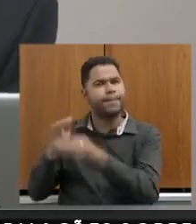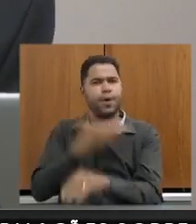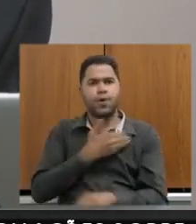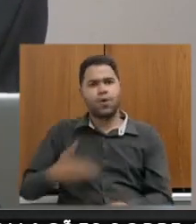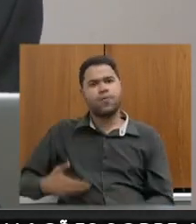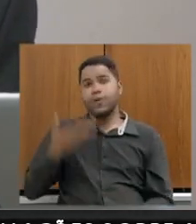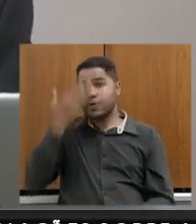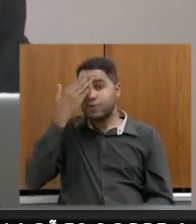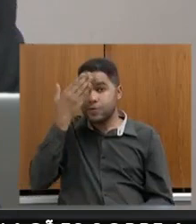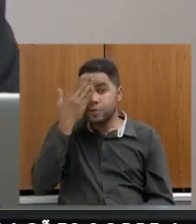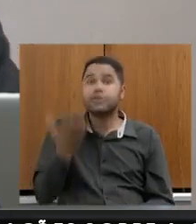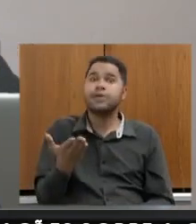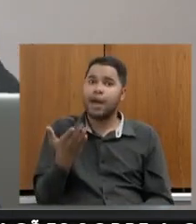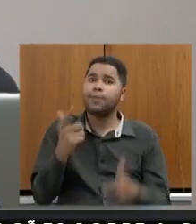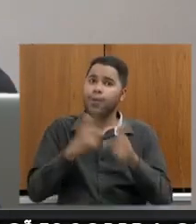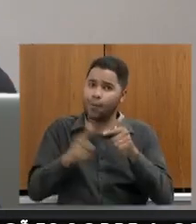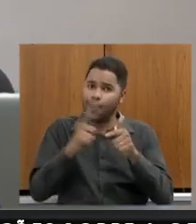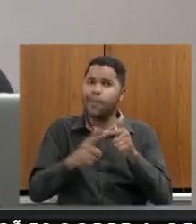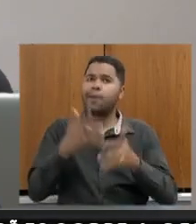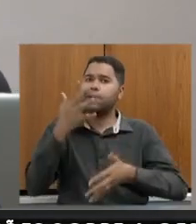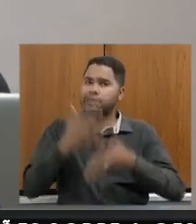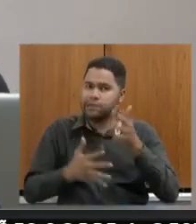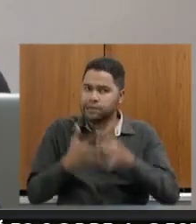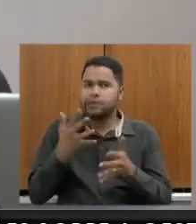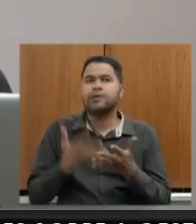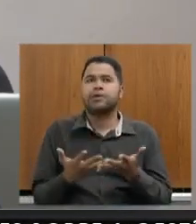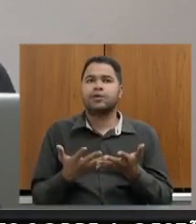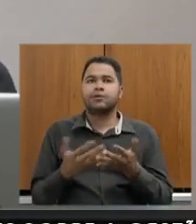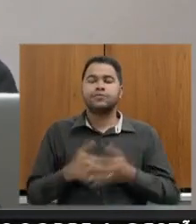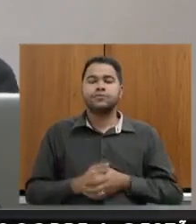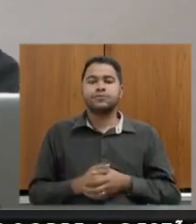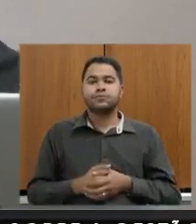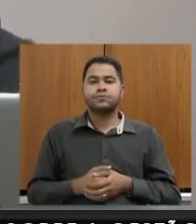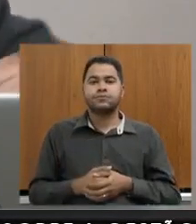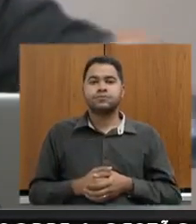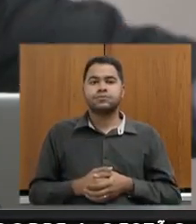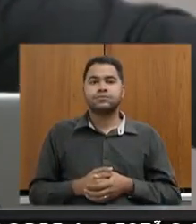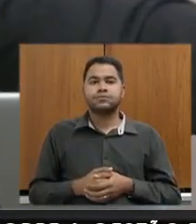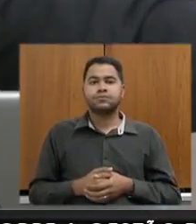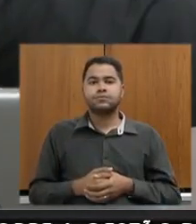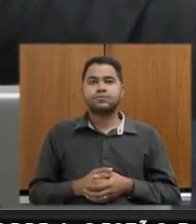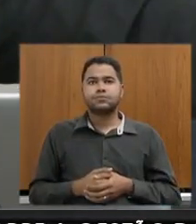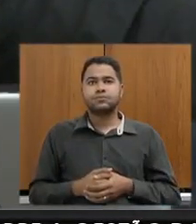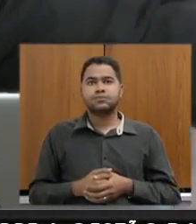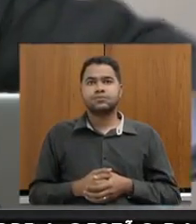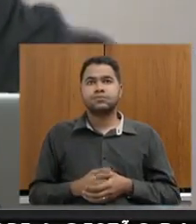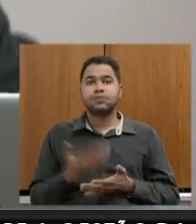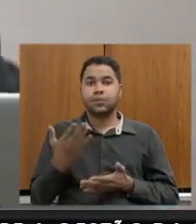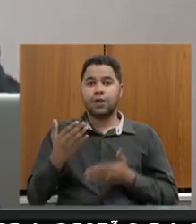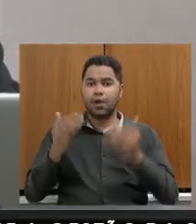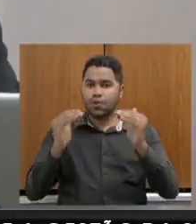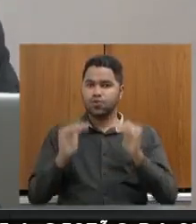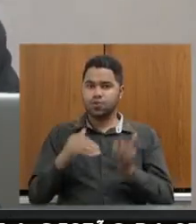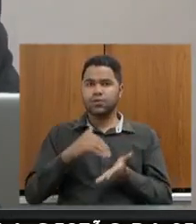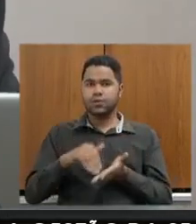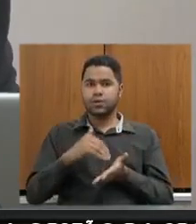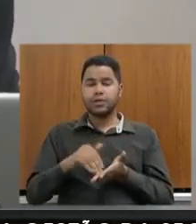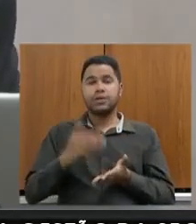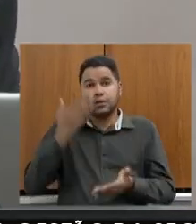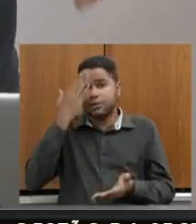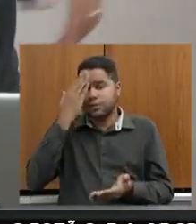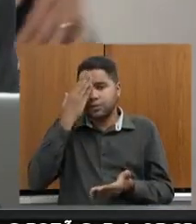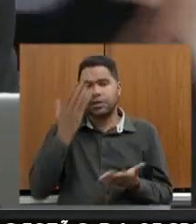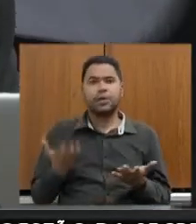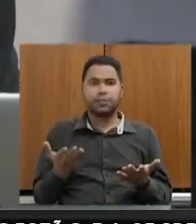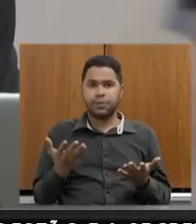sabe dos entrares eu tô sabe que o doutor só amigos aqui se encontra é que é o subsecretário a